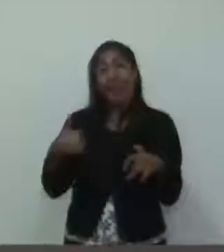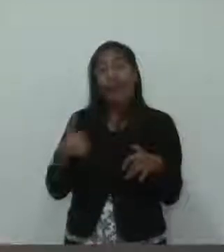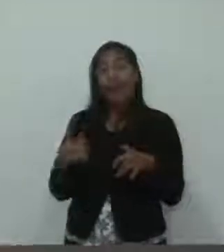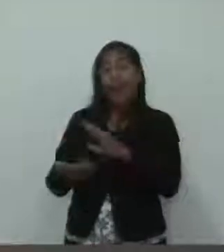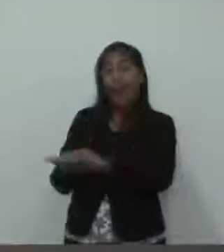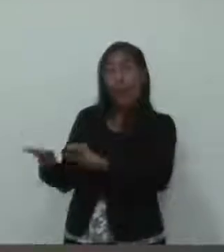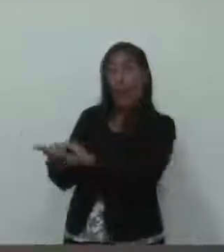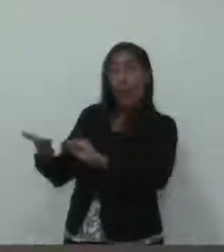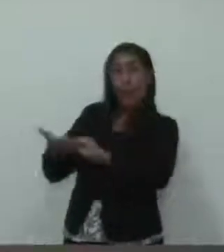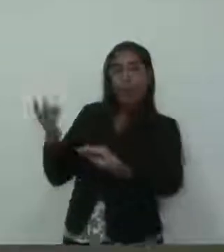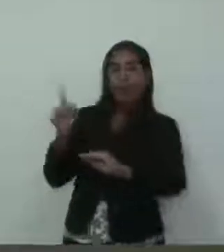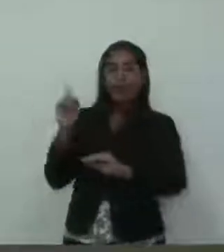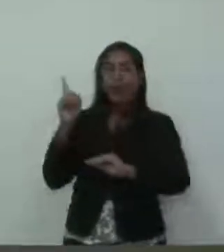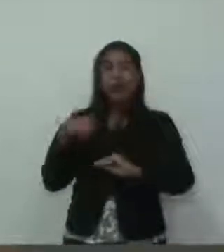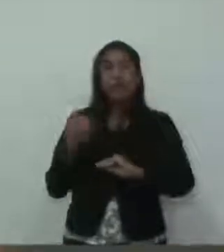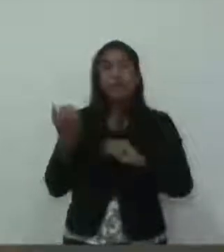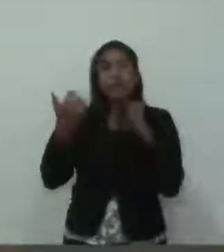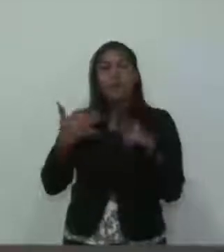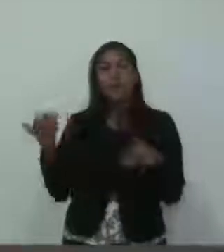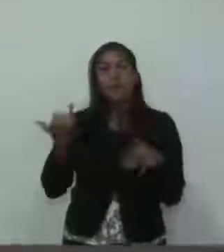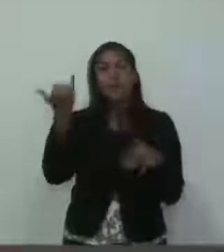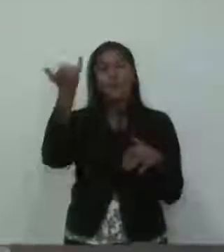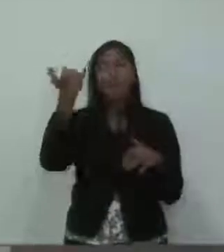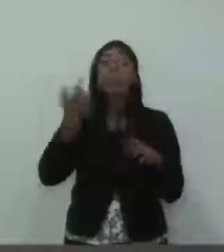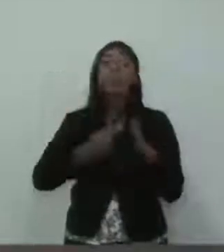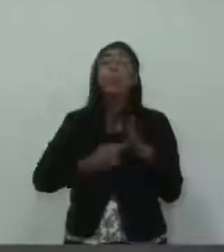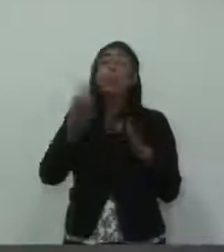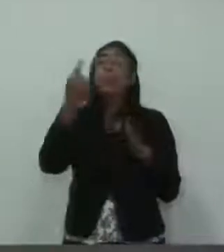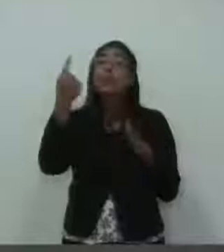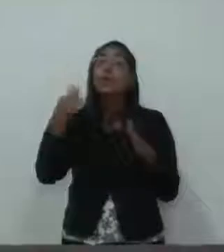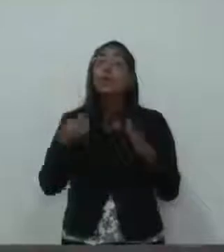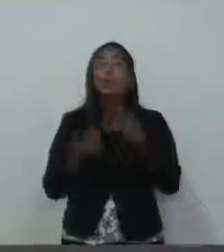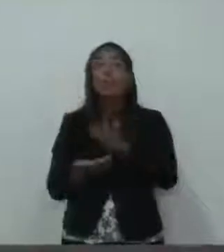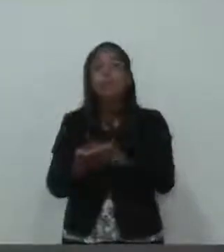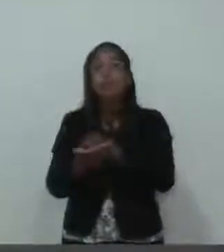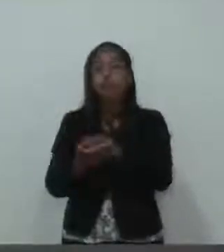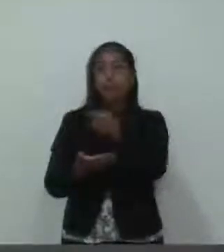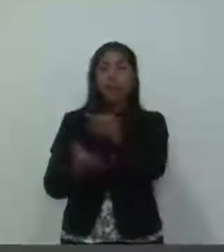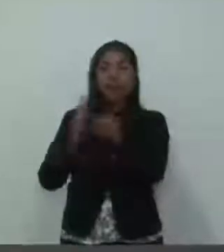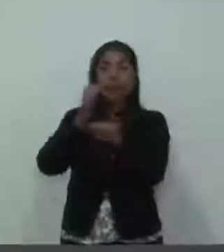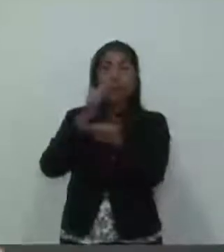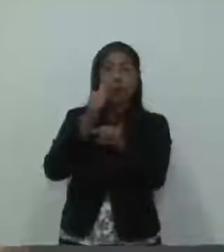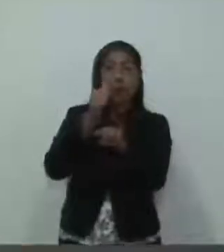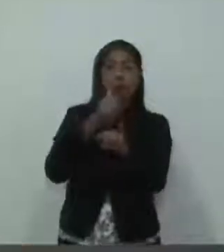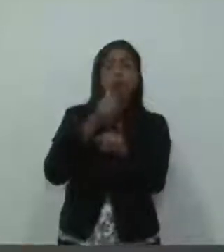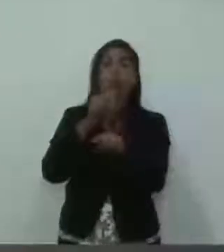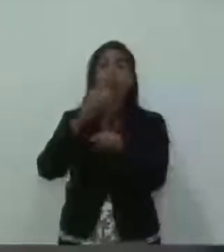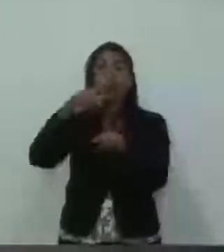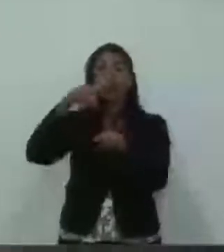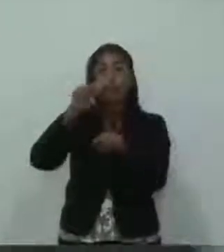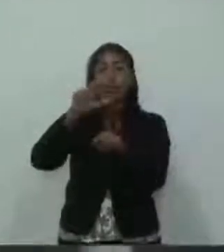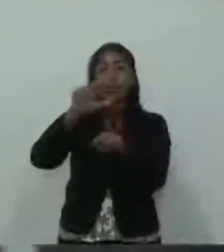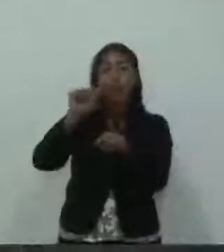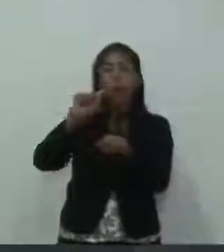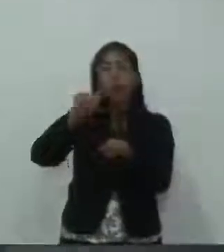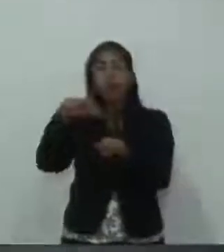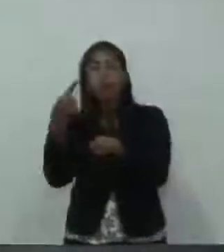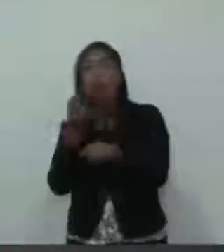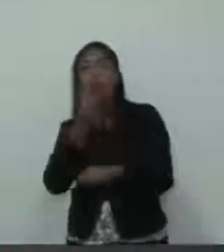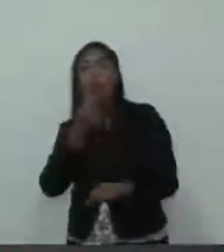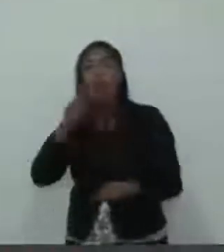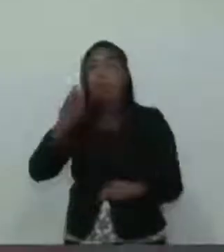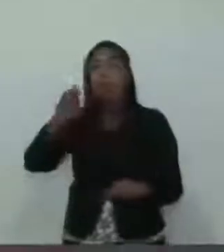falar o que é importante para a população. Então eu quero começar. Primeiro, os parabéns para o Beto e para a Paula. Eu acho que mais do que justo a gente valorizar